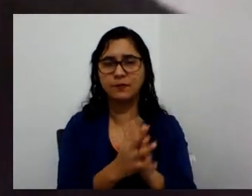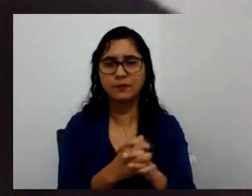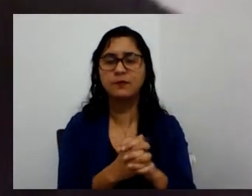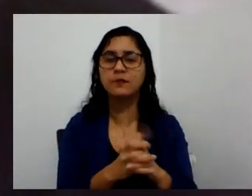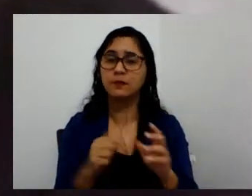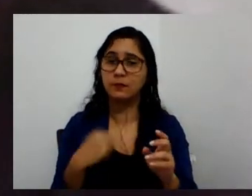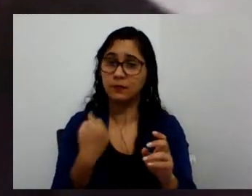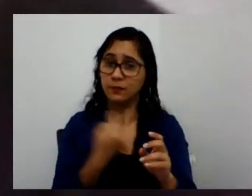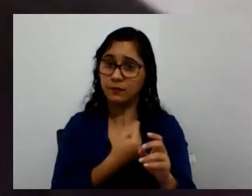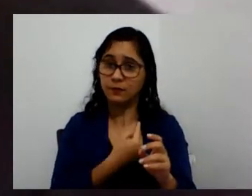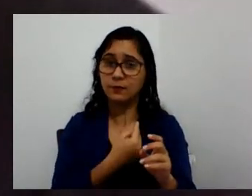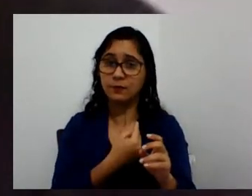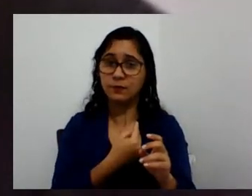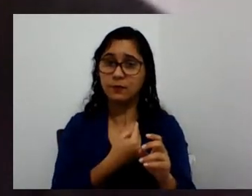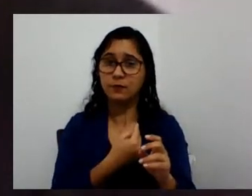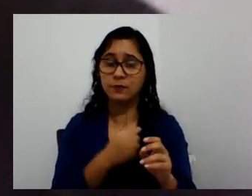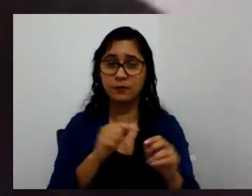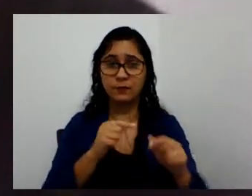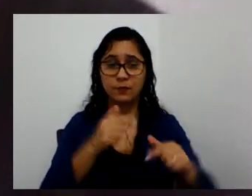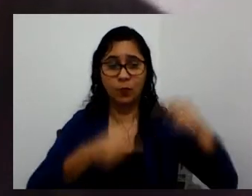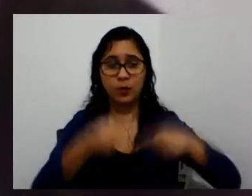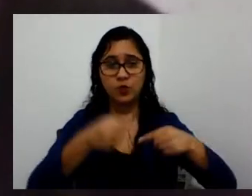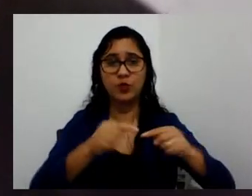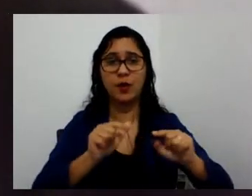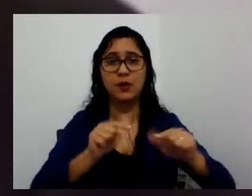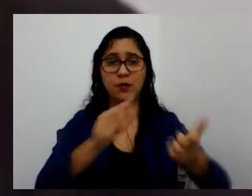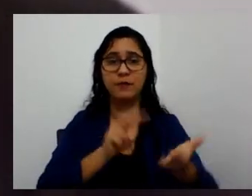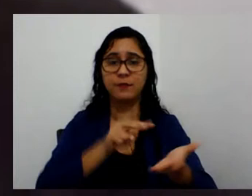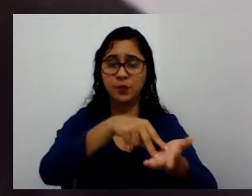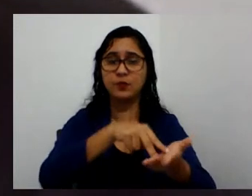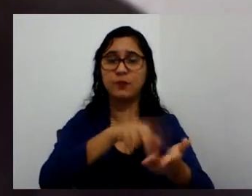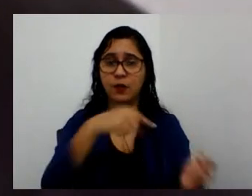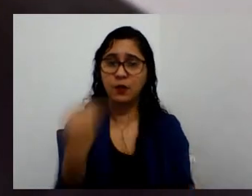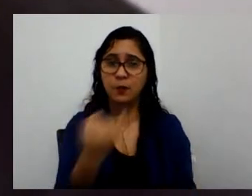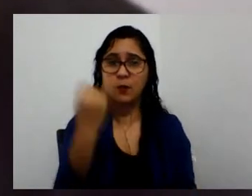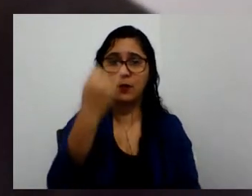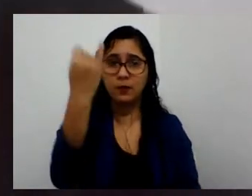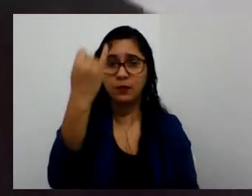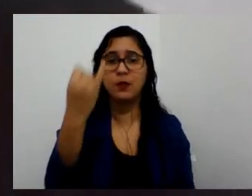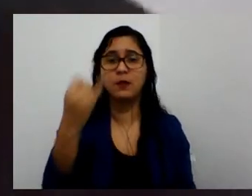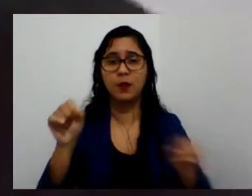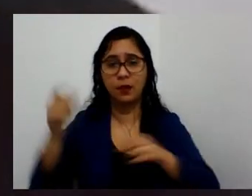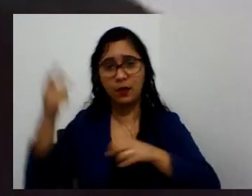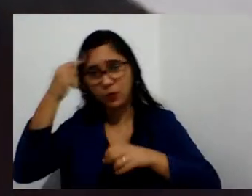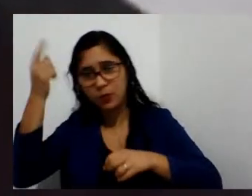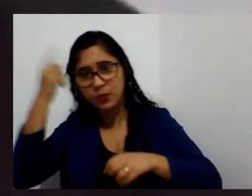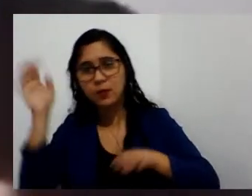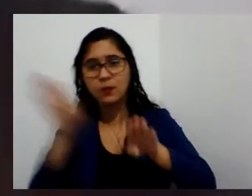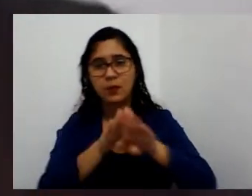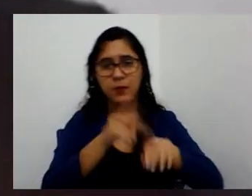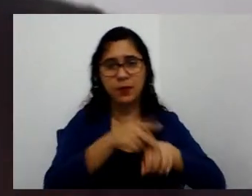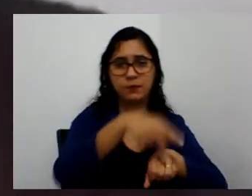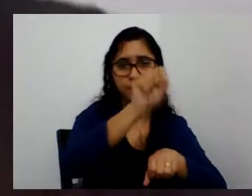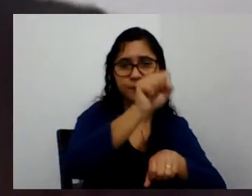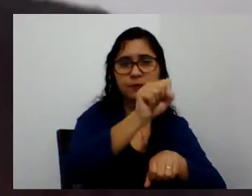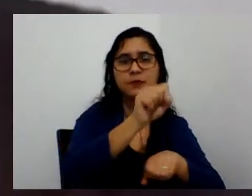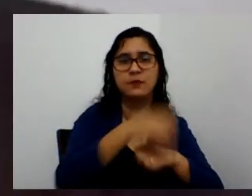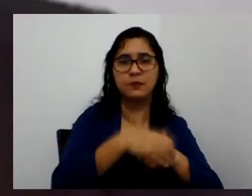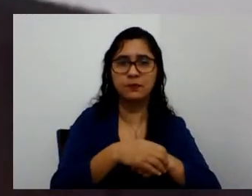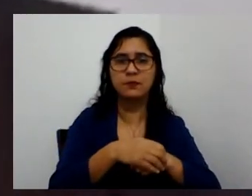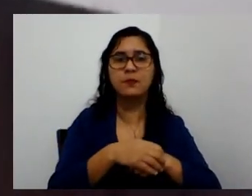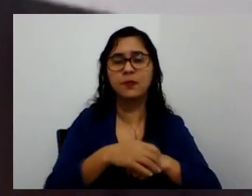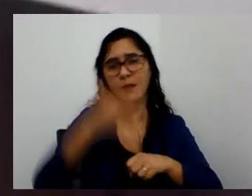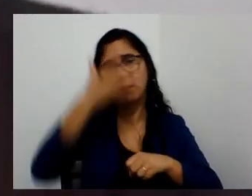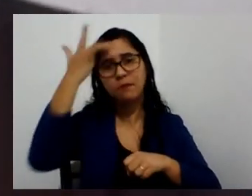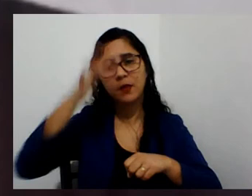que realmente uma política afirmativa é fundamental para a graduação, tanto como para a graduação, ou seja, são públicos que nós temos,